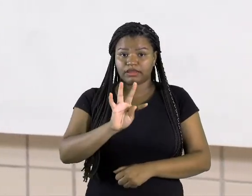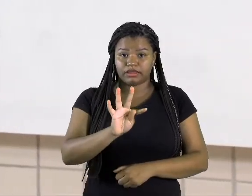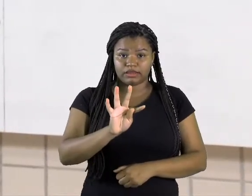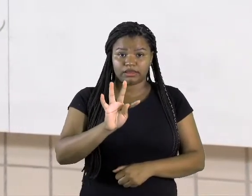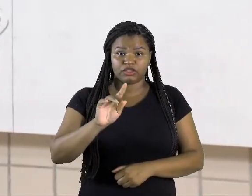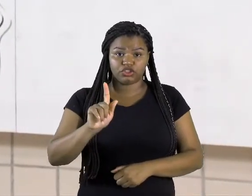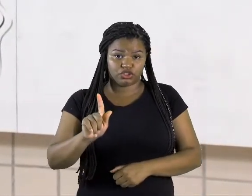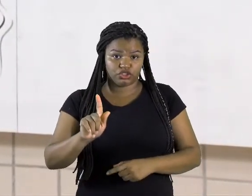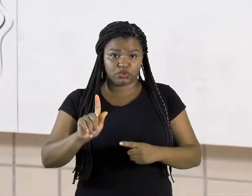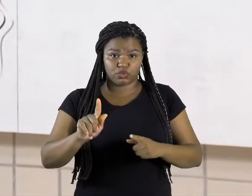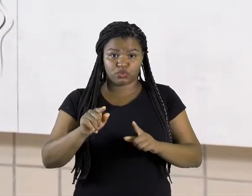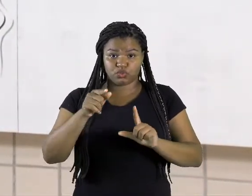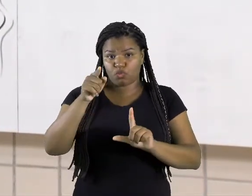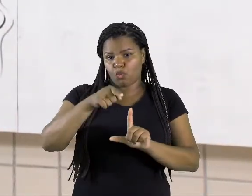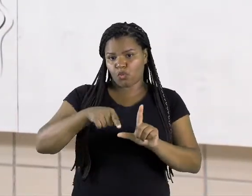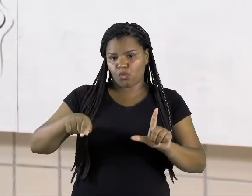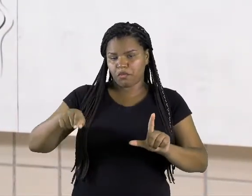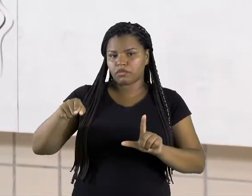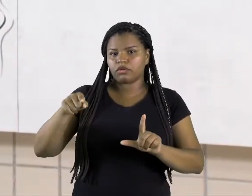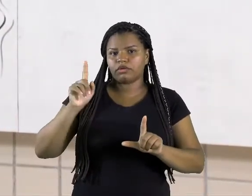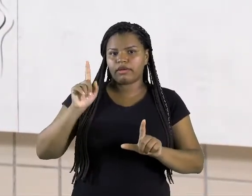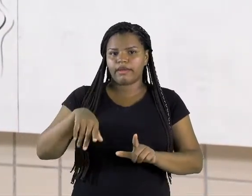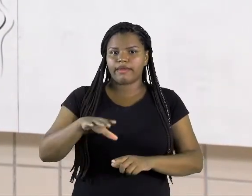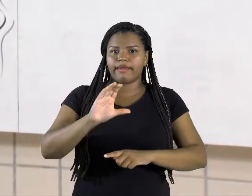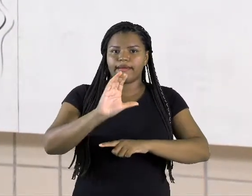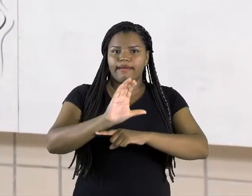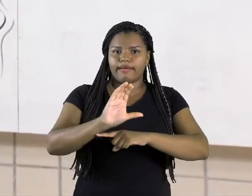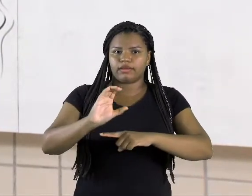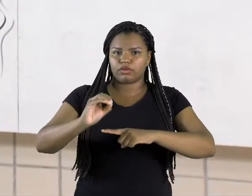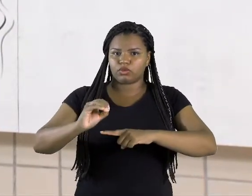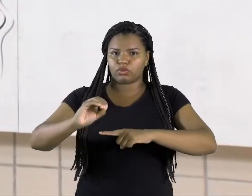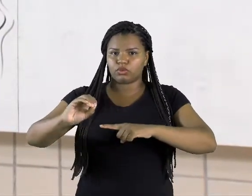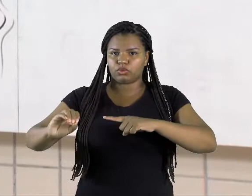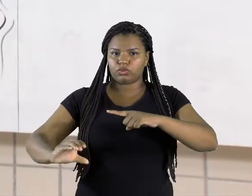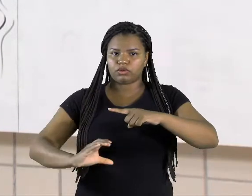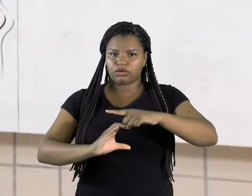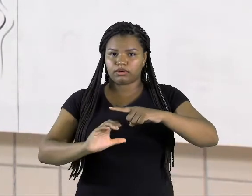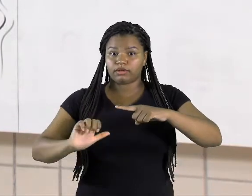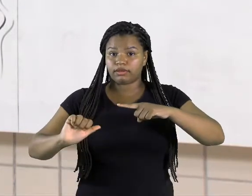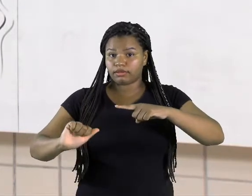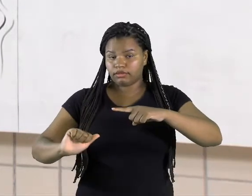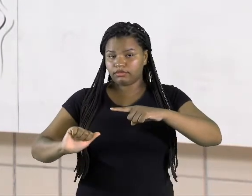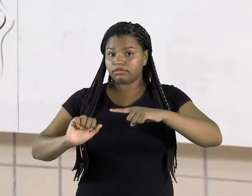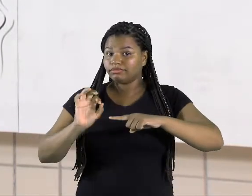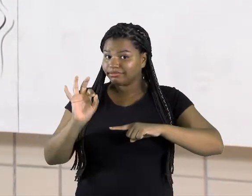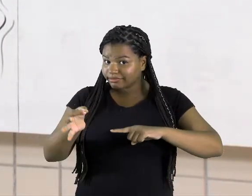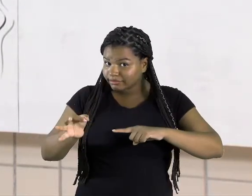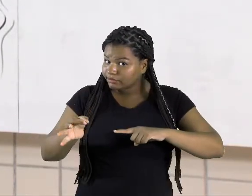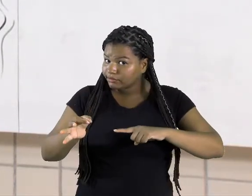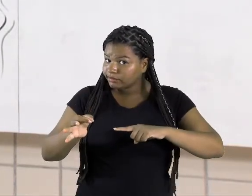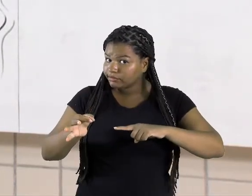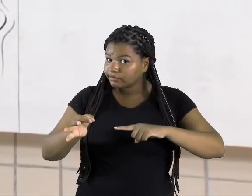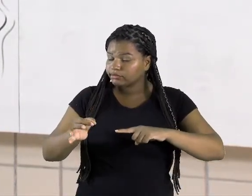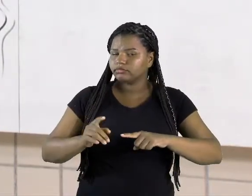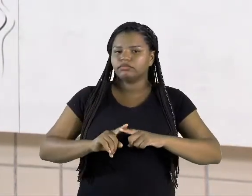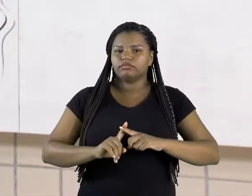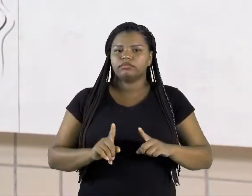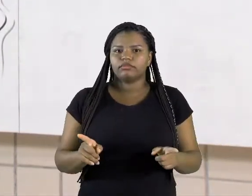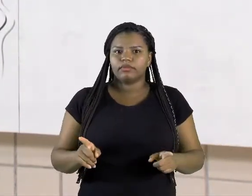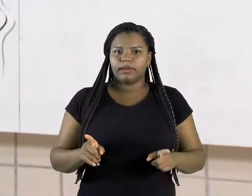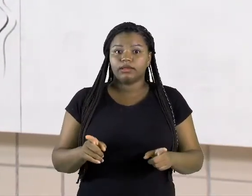ângulo é cateto oposto sobre o cateto adjacente, correto? Mas olha só que